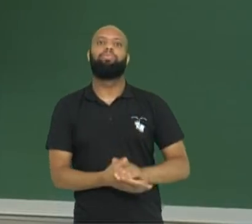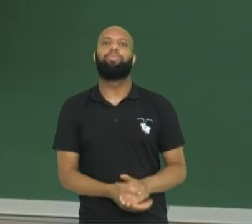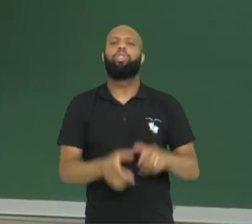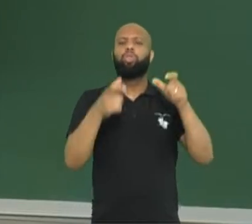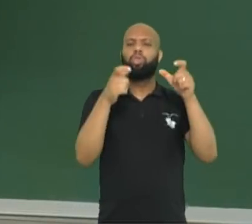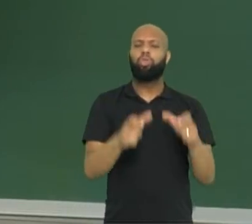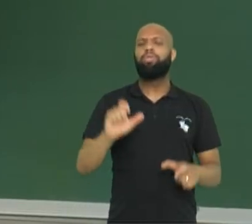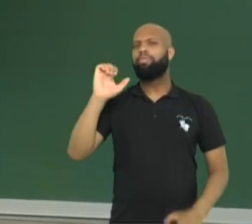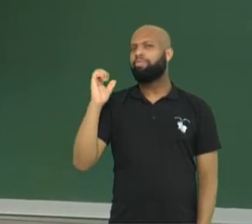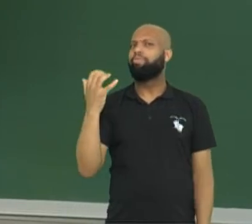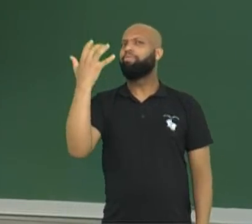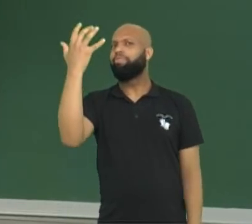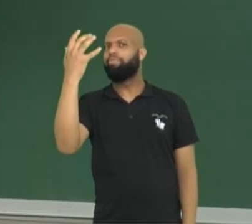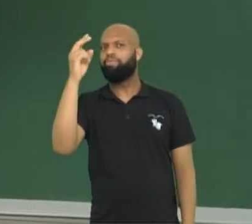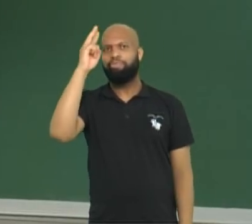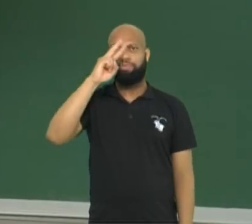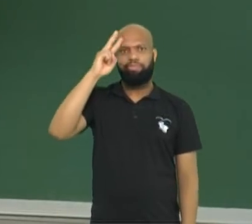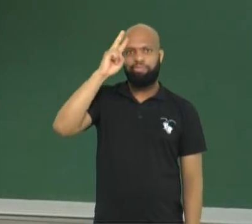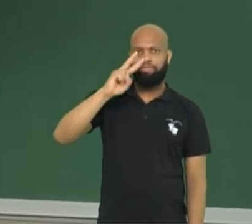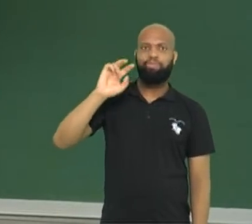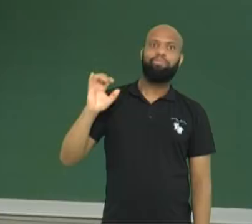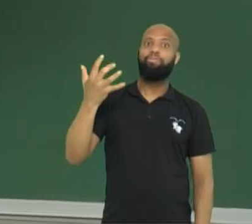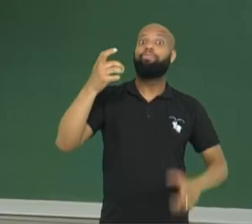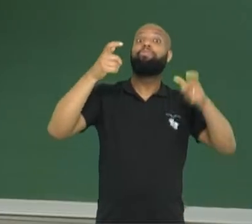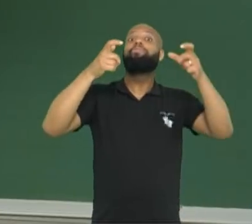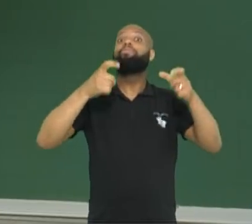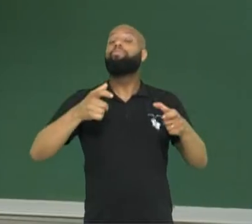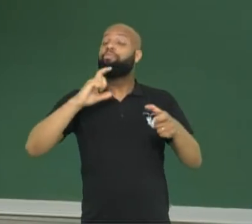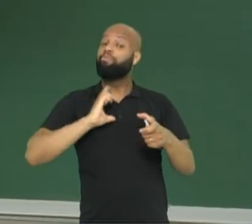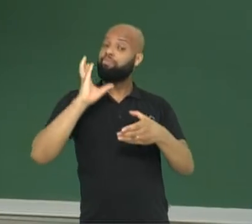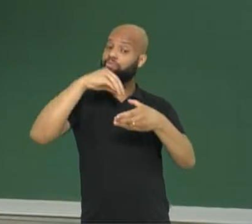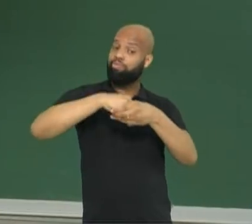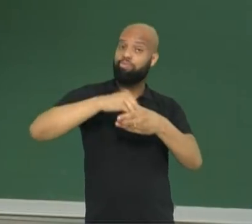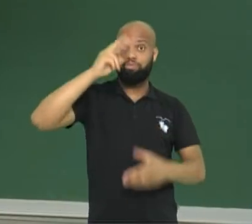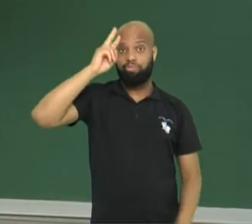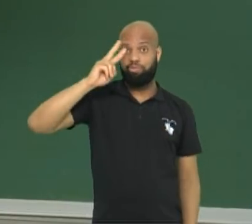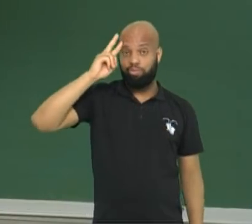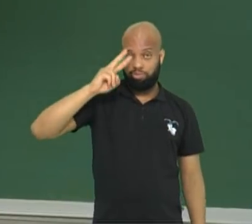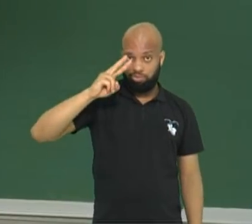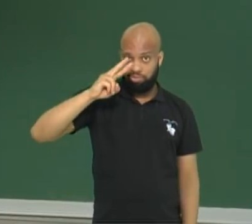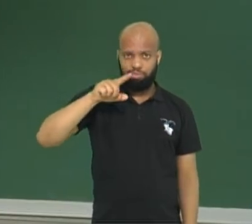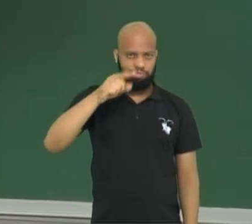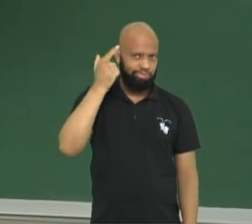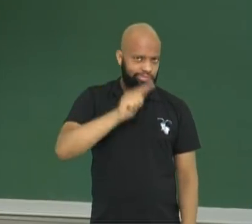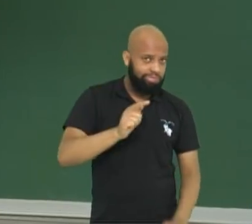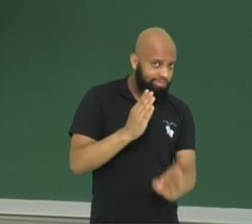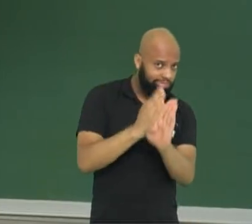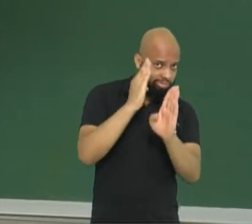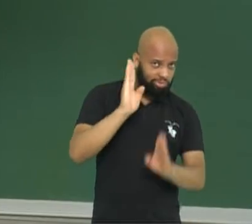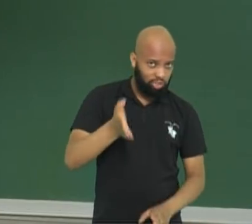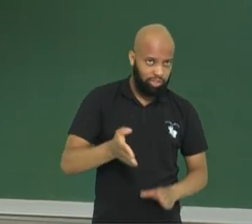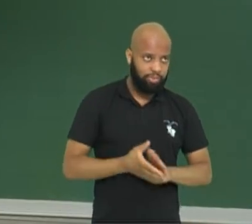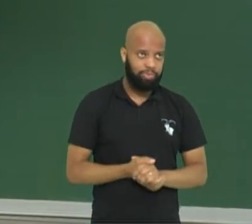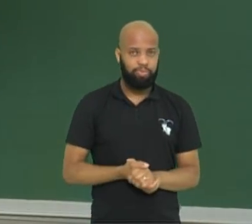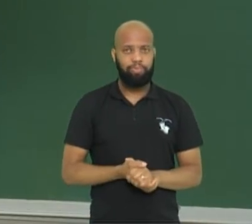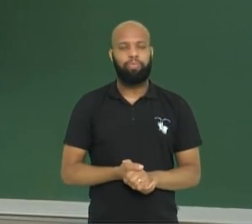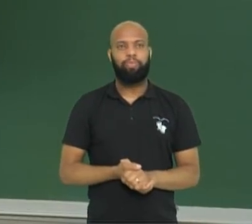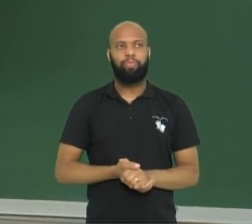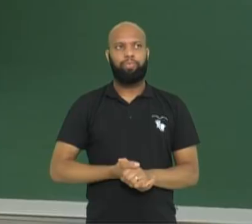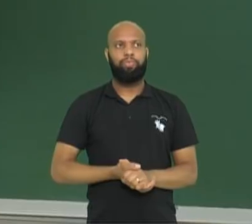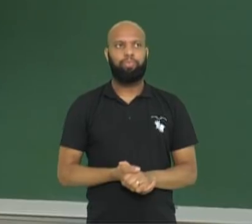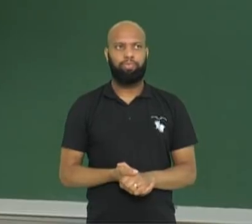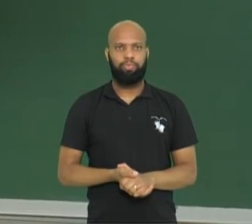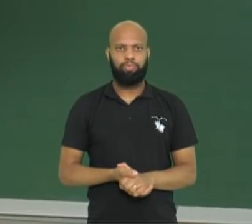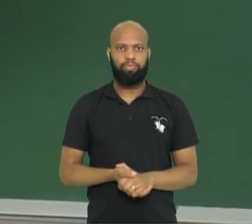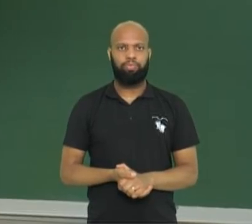onde aconteceram, né, esses fatos aí narrados, né, dentro do nosso caos. Você conseguiu identificar?